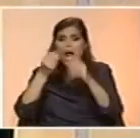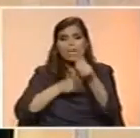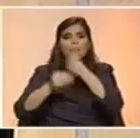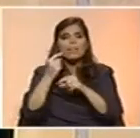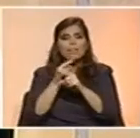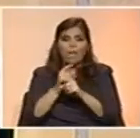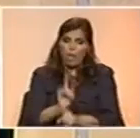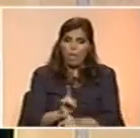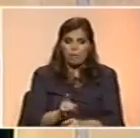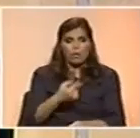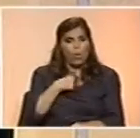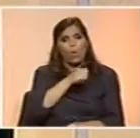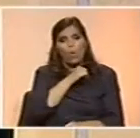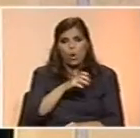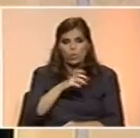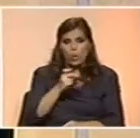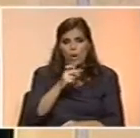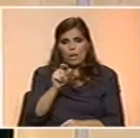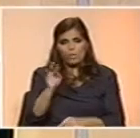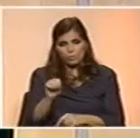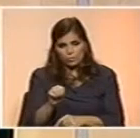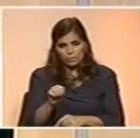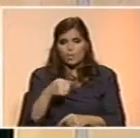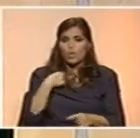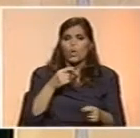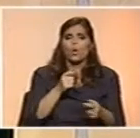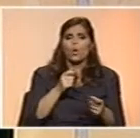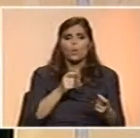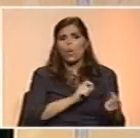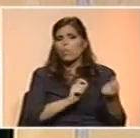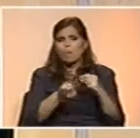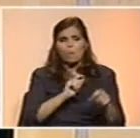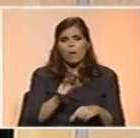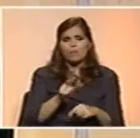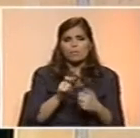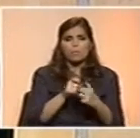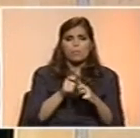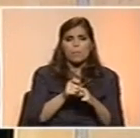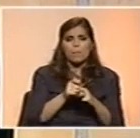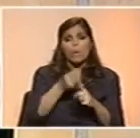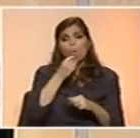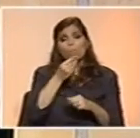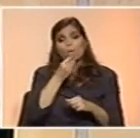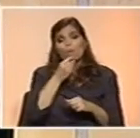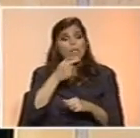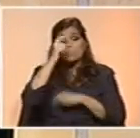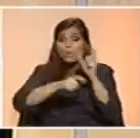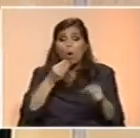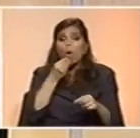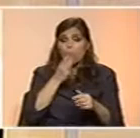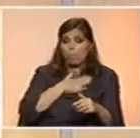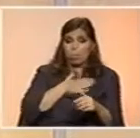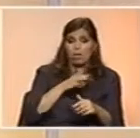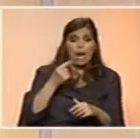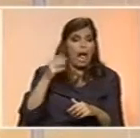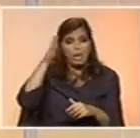Eu concordo nesse aspecto com o Carlos. Não discuto a questão das pessoas que optam por não comer animais por